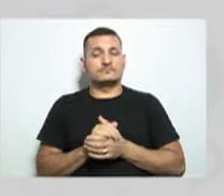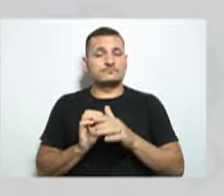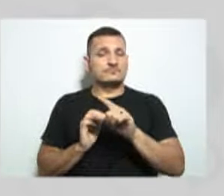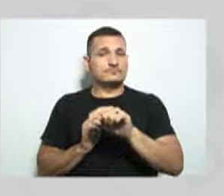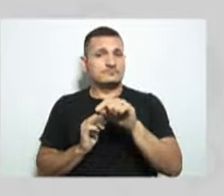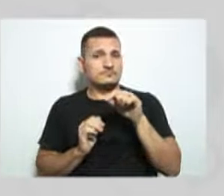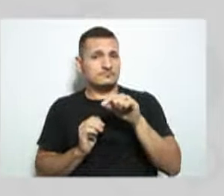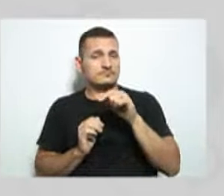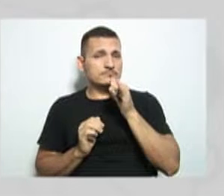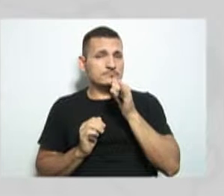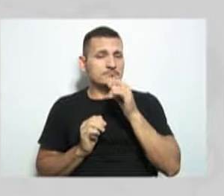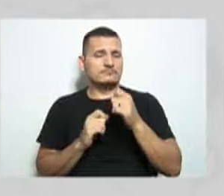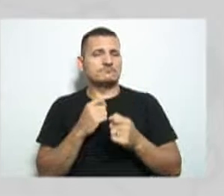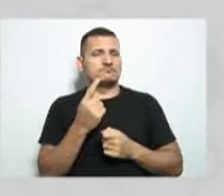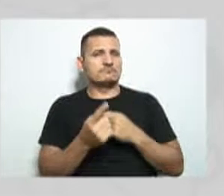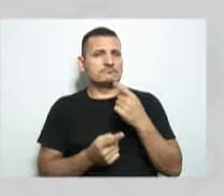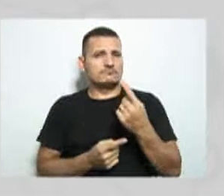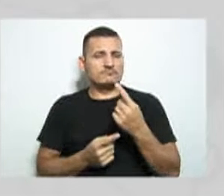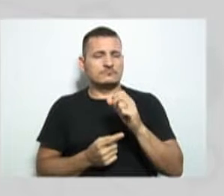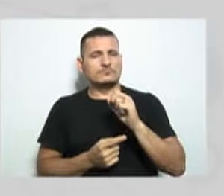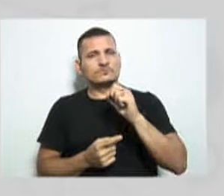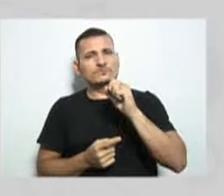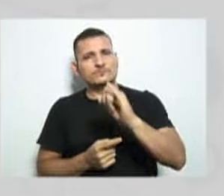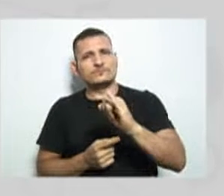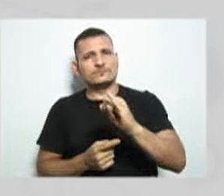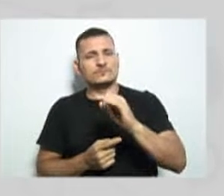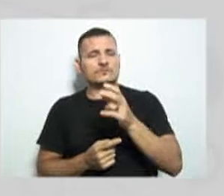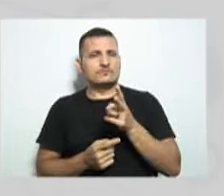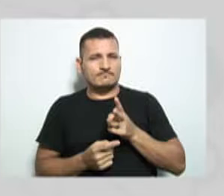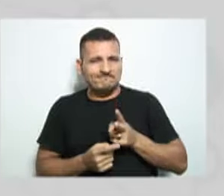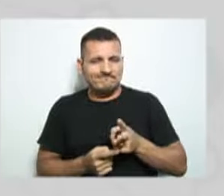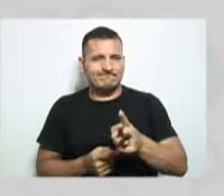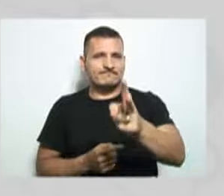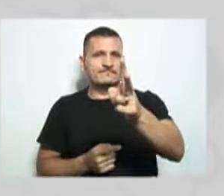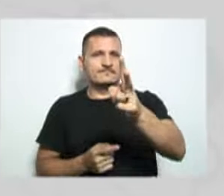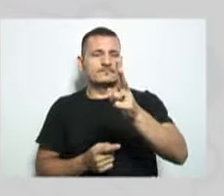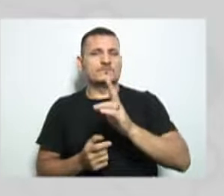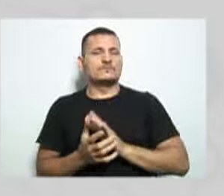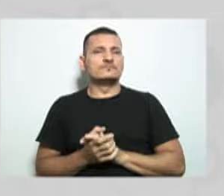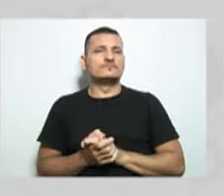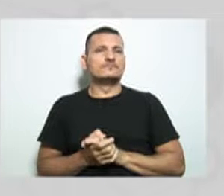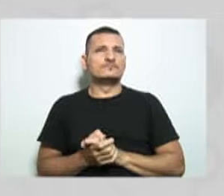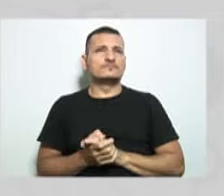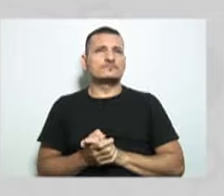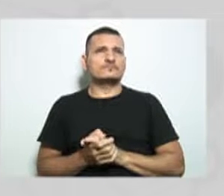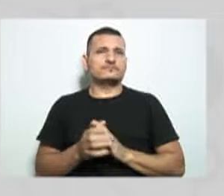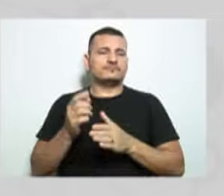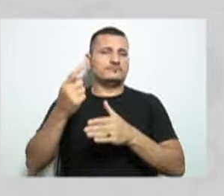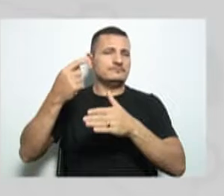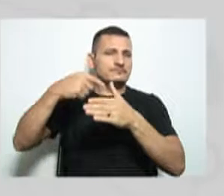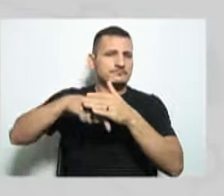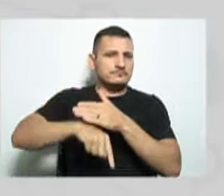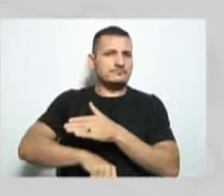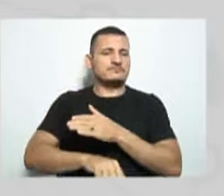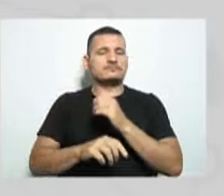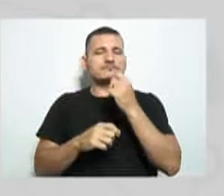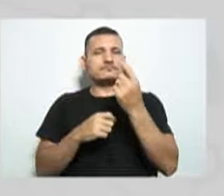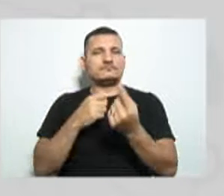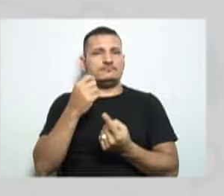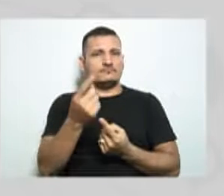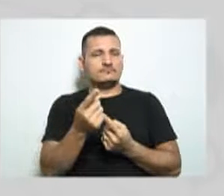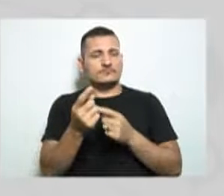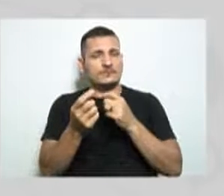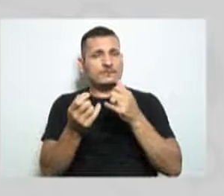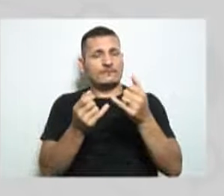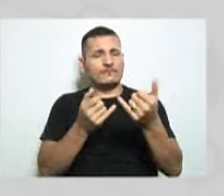Se vai ser periódico ou se vai ser permanente. A profundidade, a periodicidade de